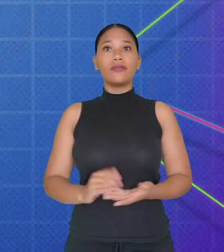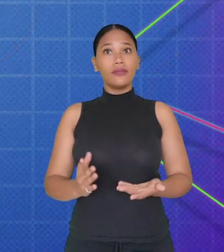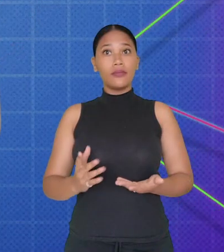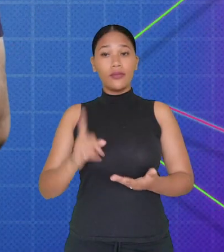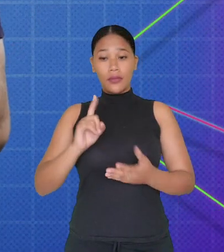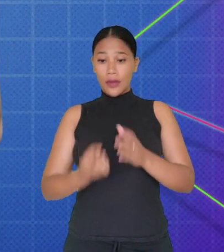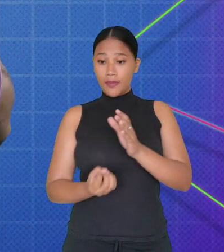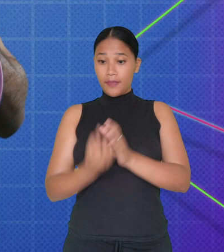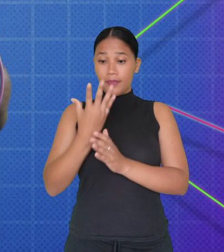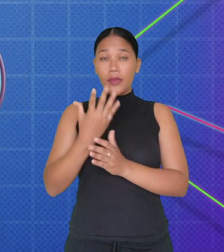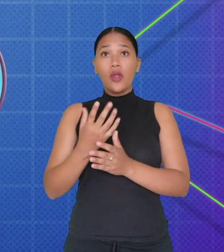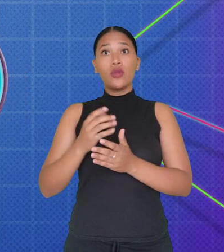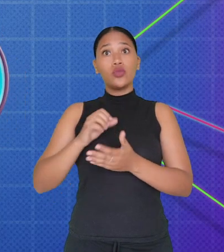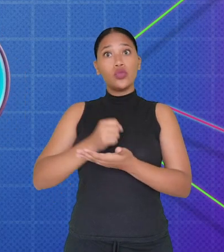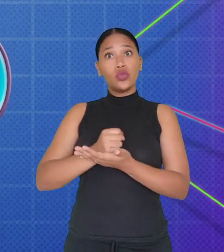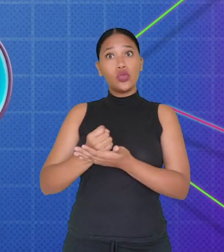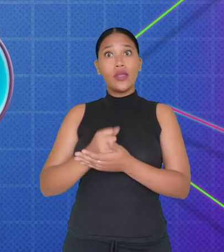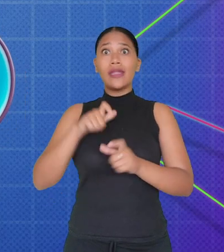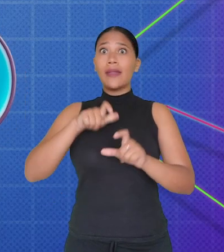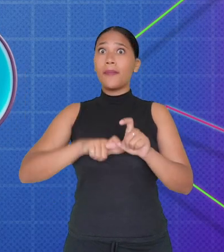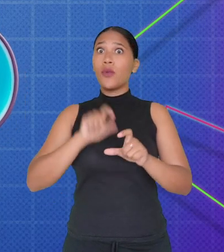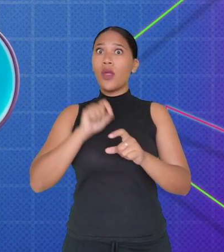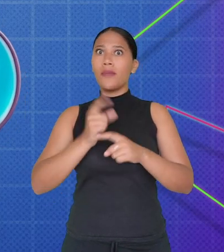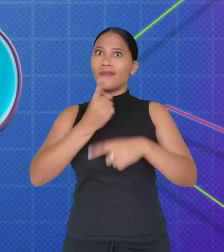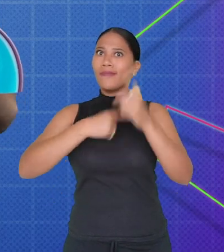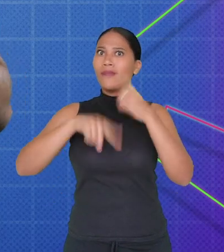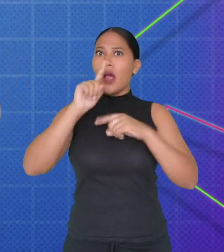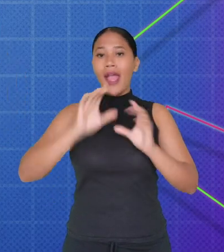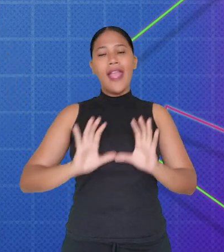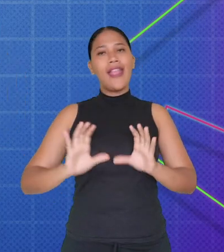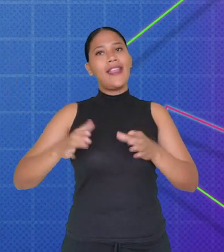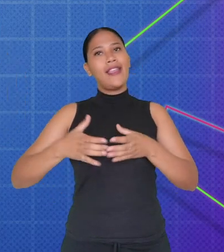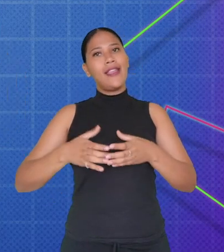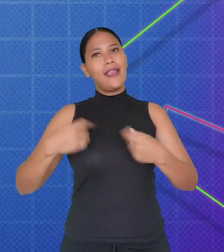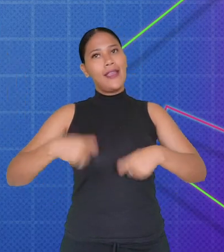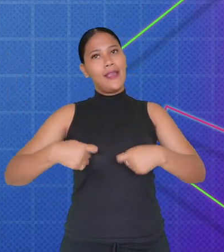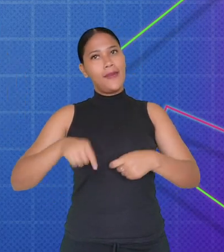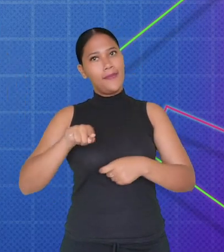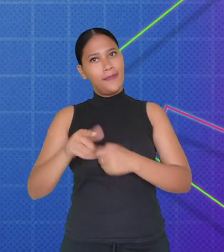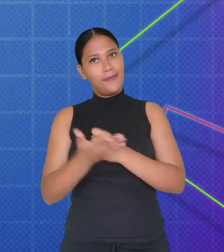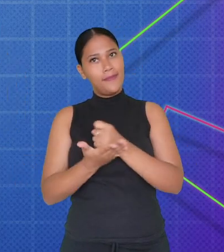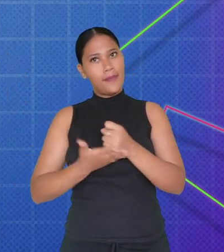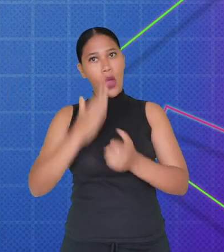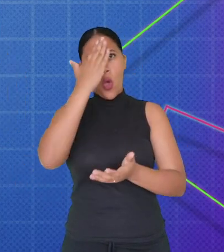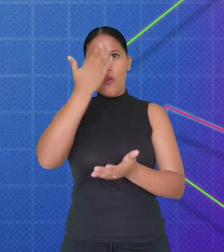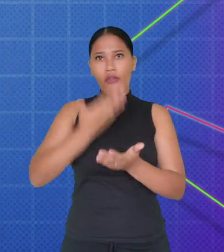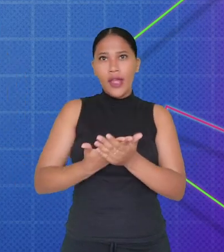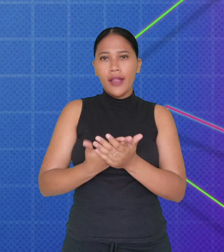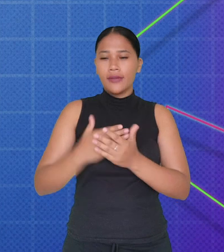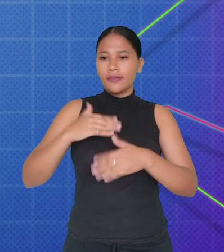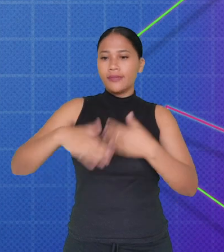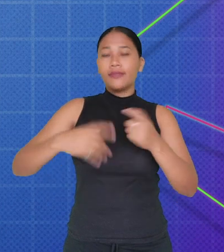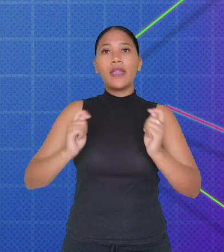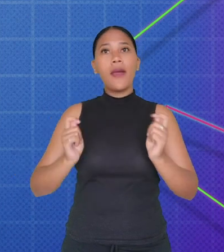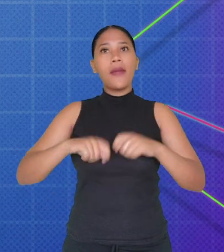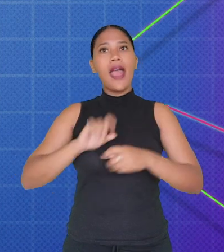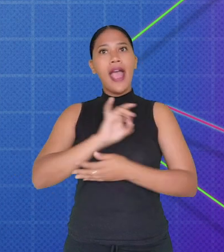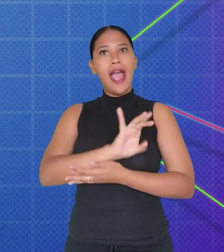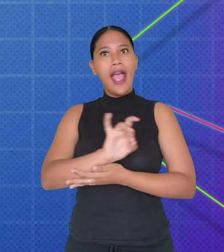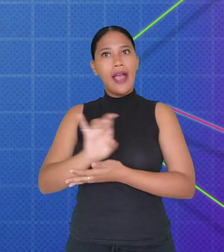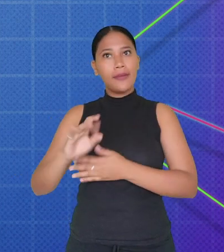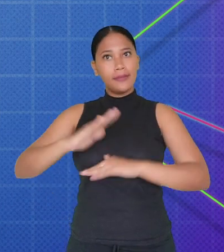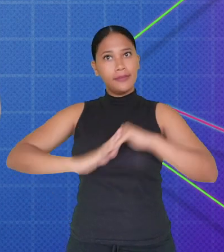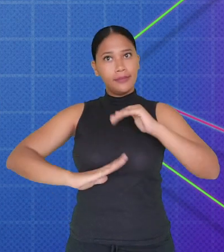o sucesso na criação de jogos Depende de uma boa composição da equipe é fundamental ter confiança na capacidade